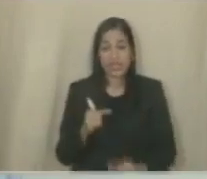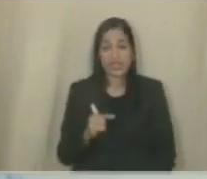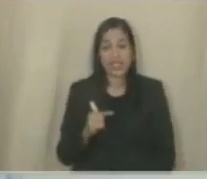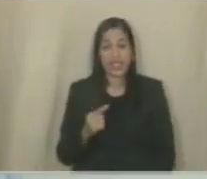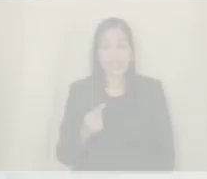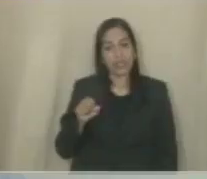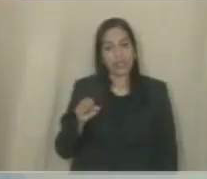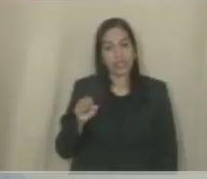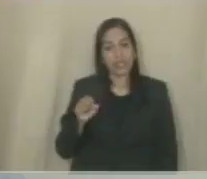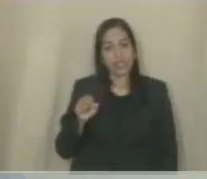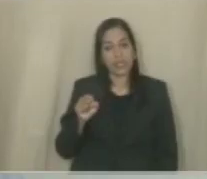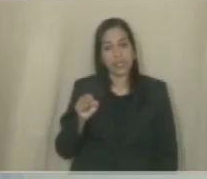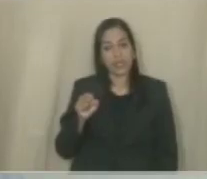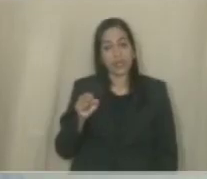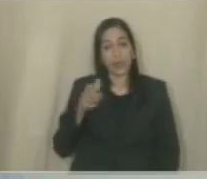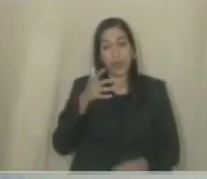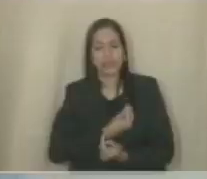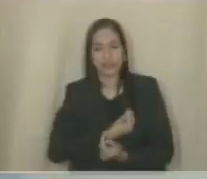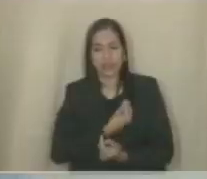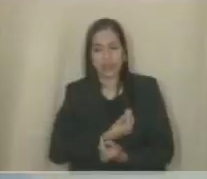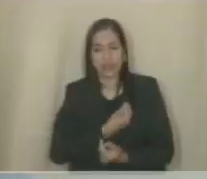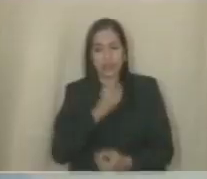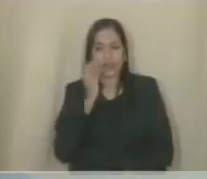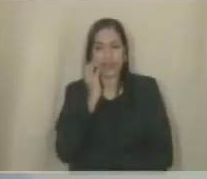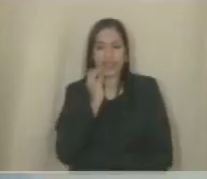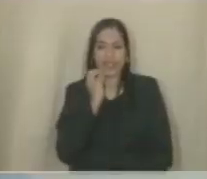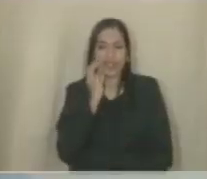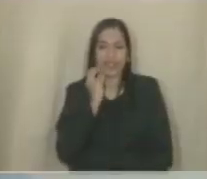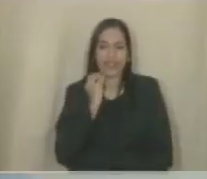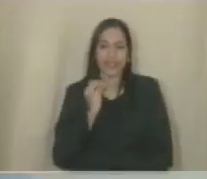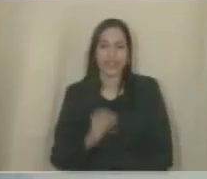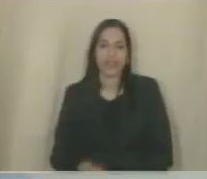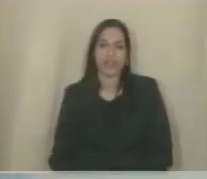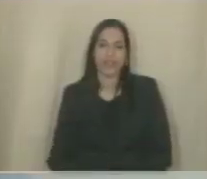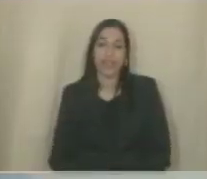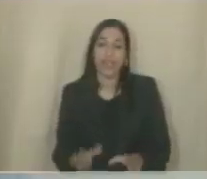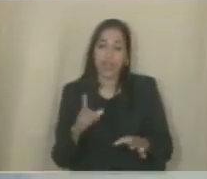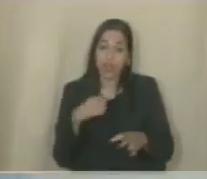mil famílias. O povo precisa de moradia. E é isso que a gente pede aqui.